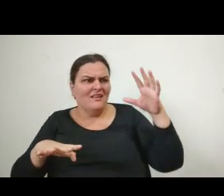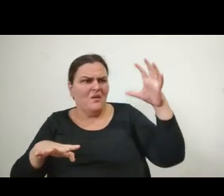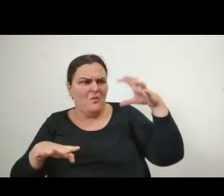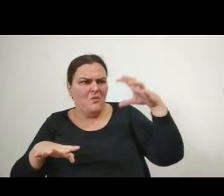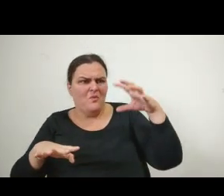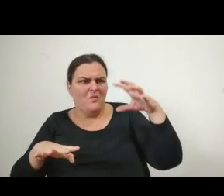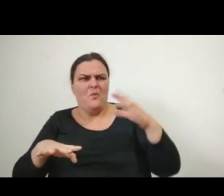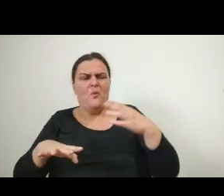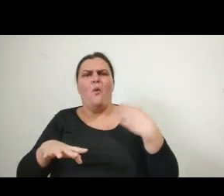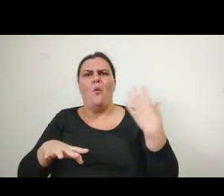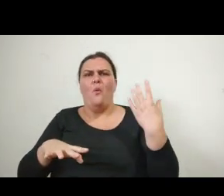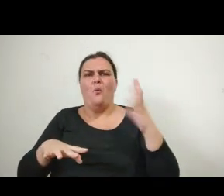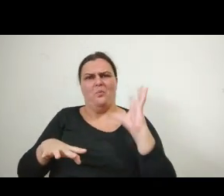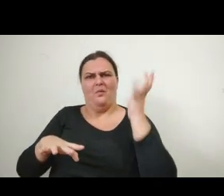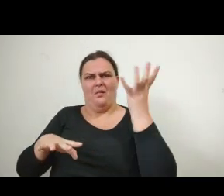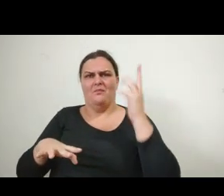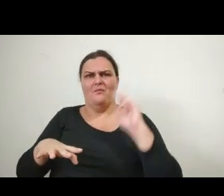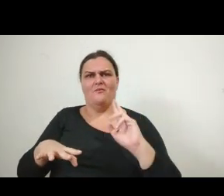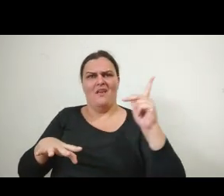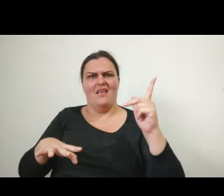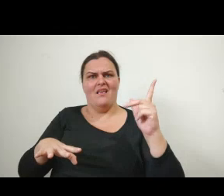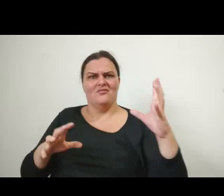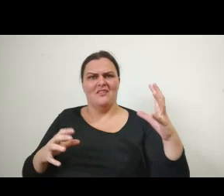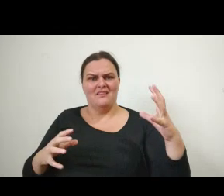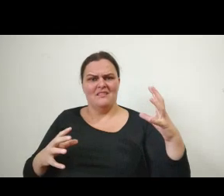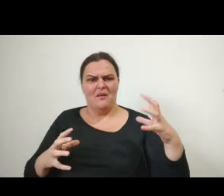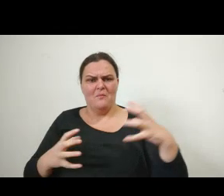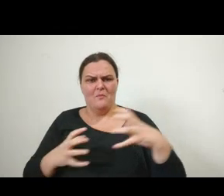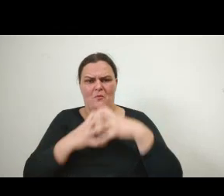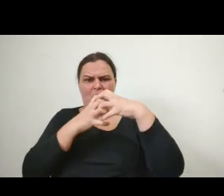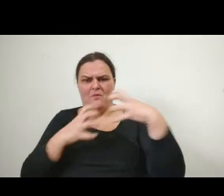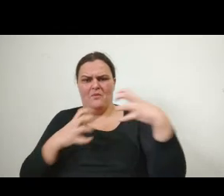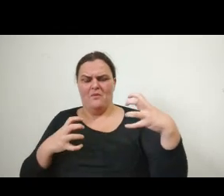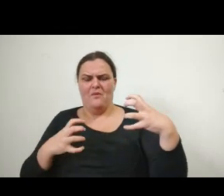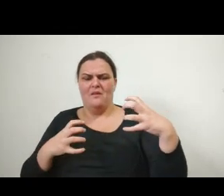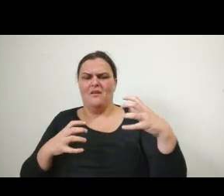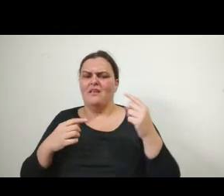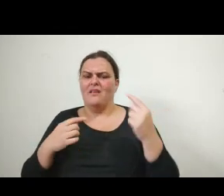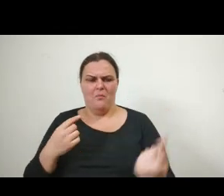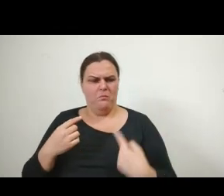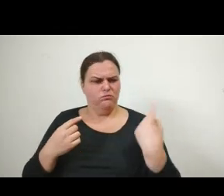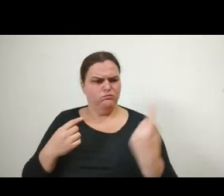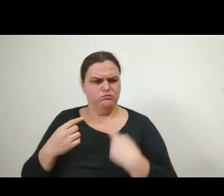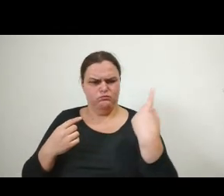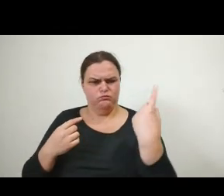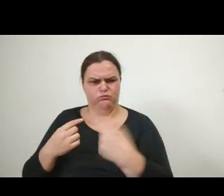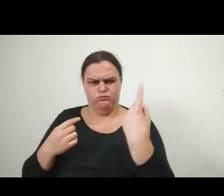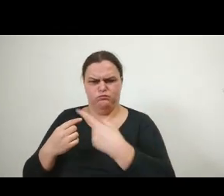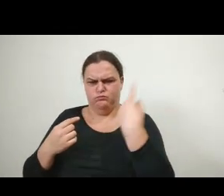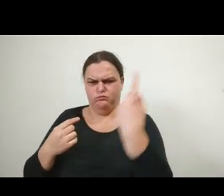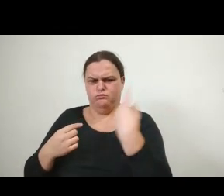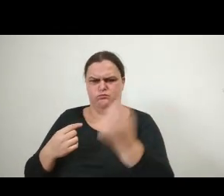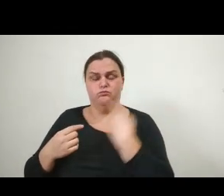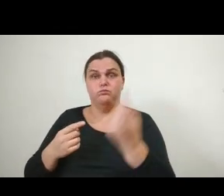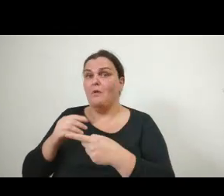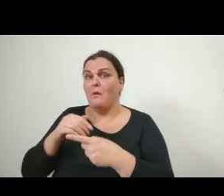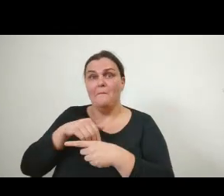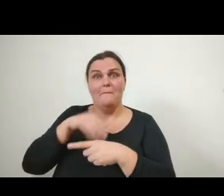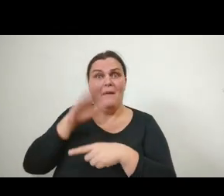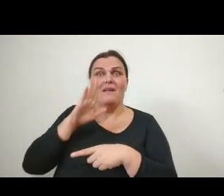isso, a gente tem chamado a atenção para esses sistemas que vêm com rajadas de vento acima do normal.